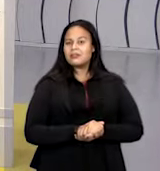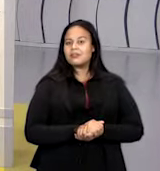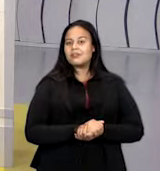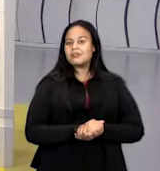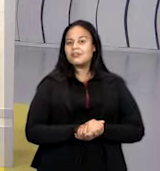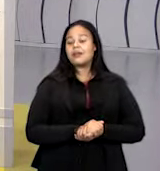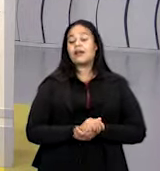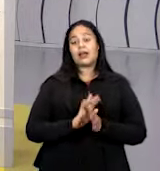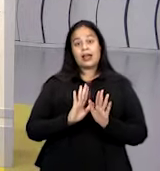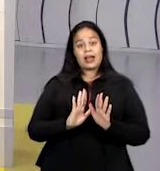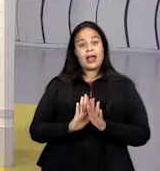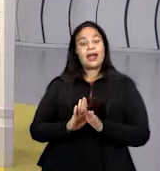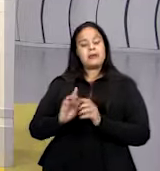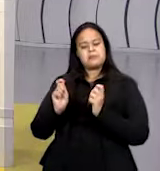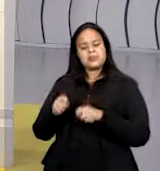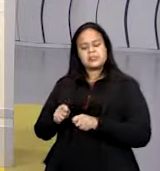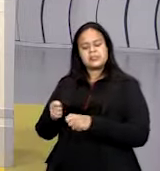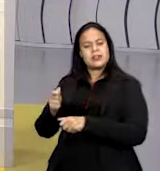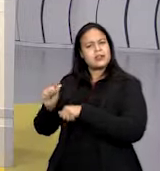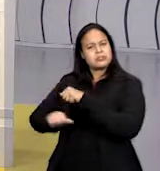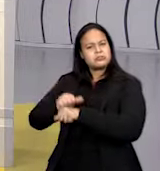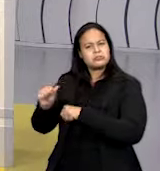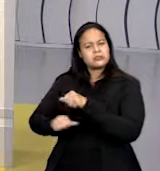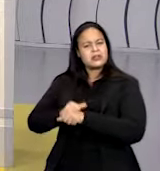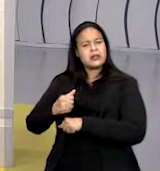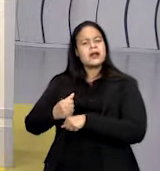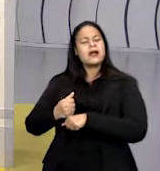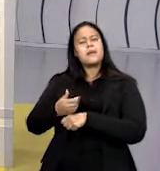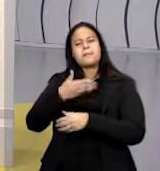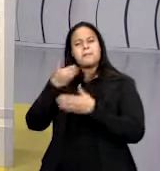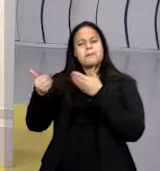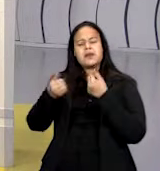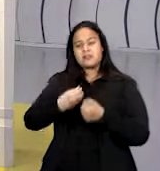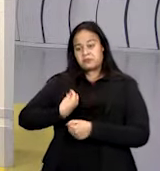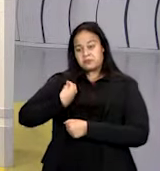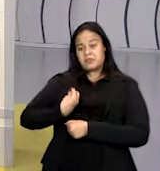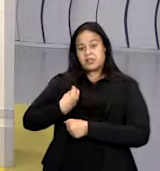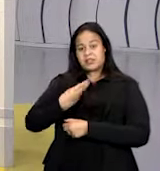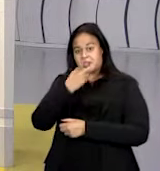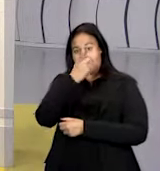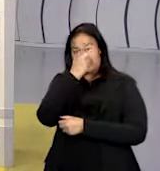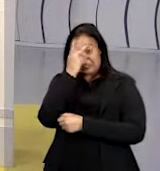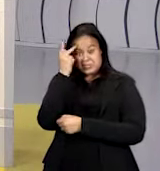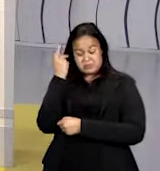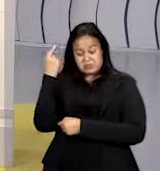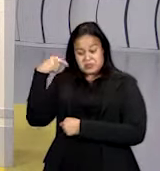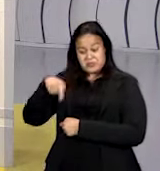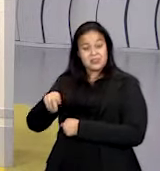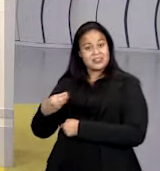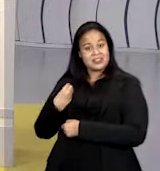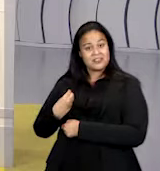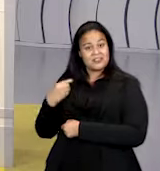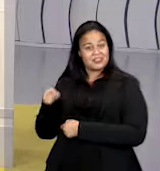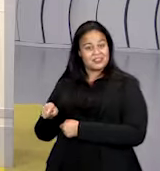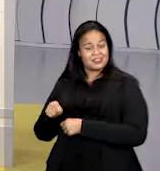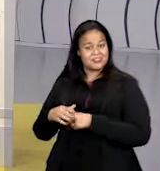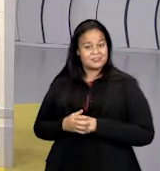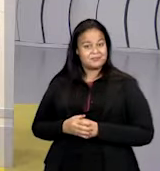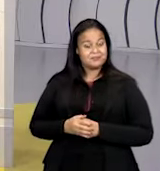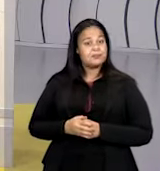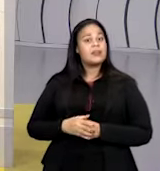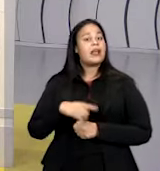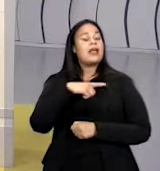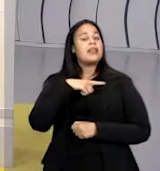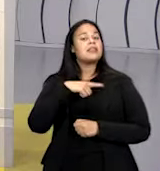que vivem ali. Acontece que a gente tem, né, uma sequência aqui que é bem interessante do